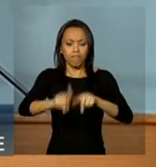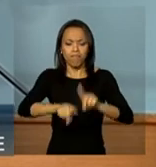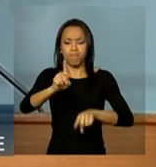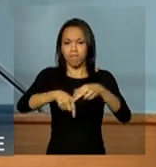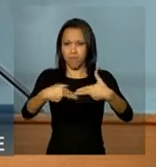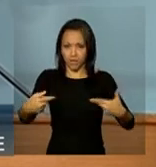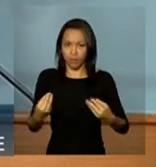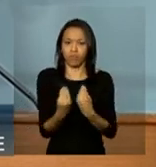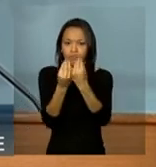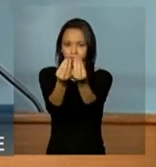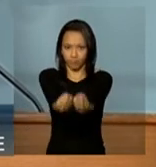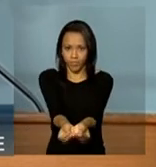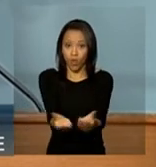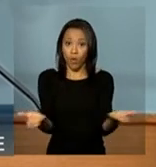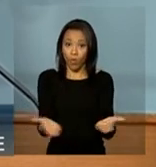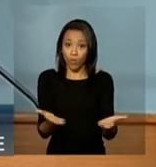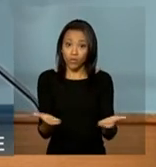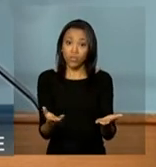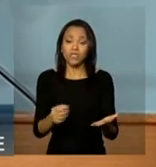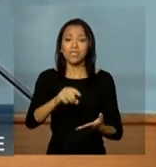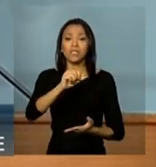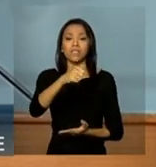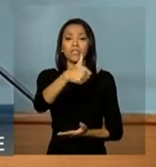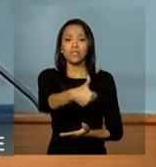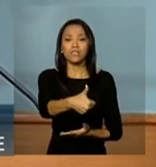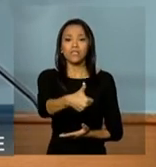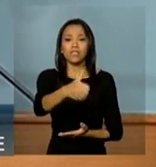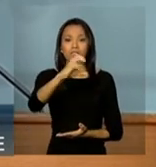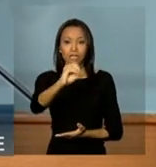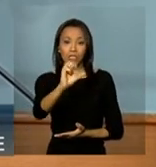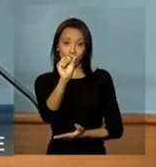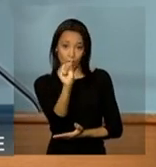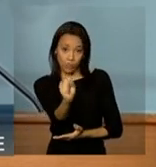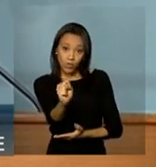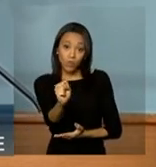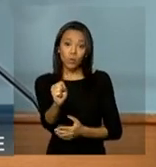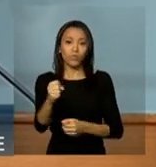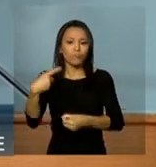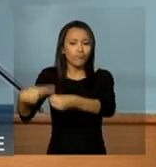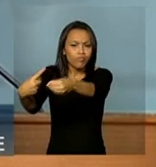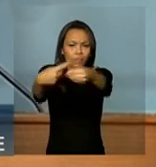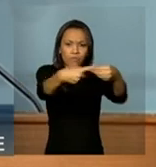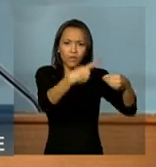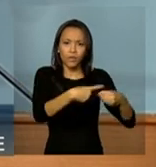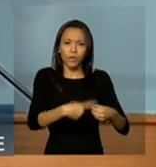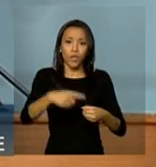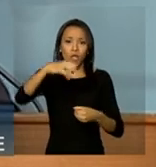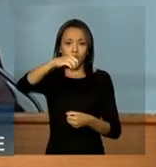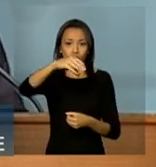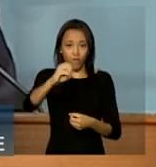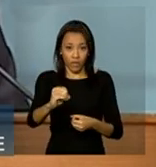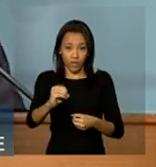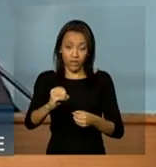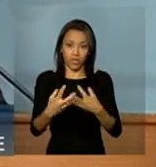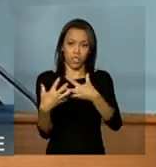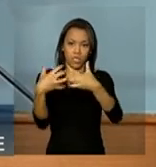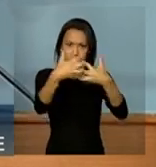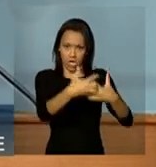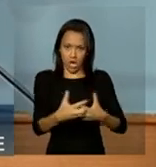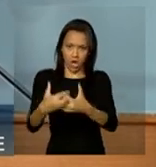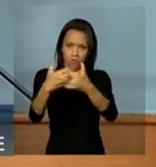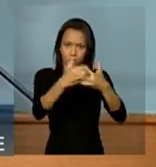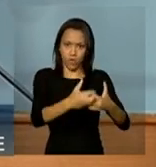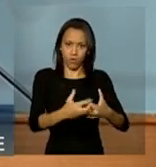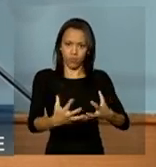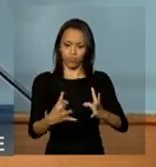entregar equipamentos para 118 prefeituras. Vamos entregar 90 caminhões caçamba, como